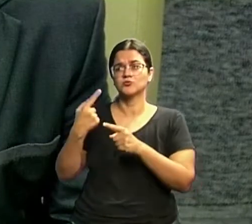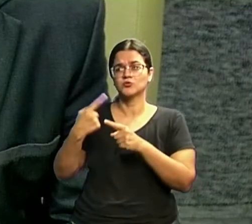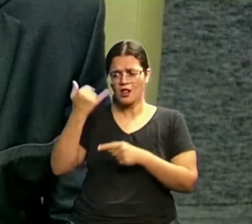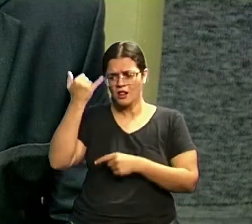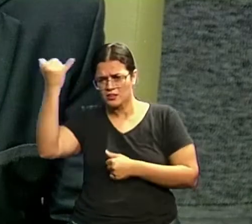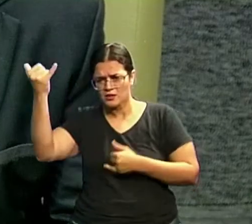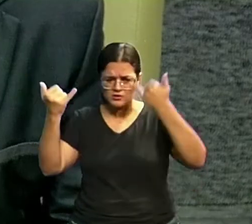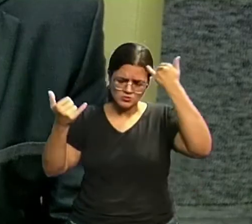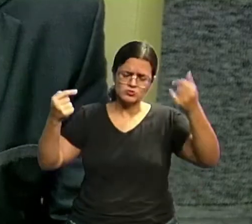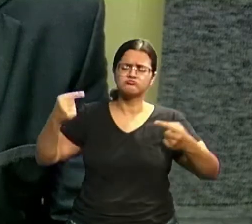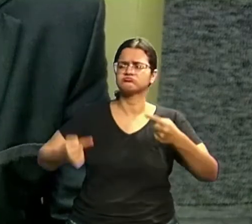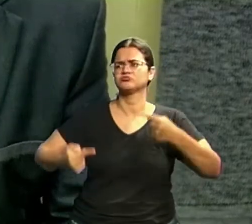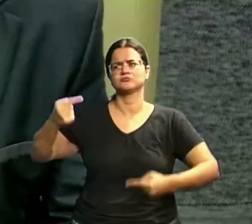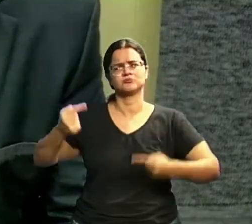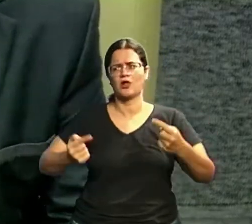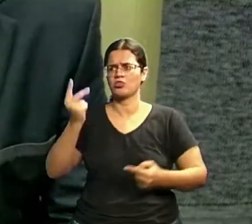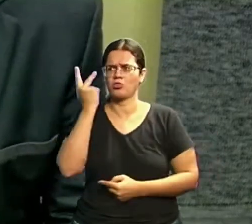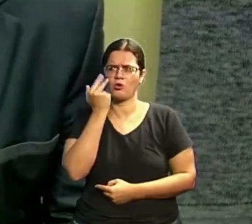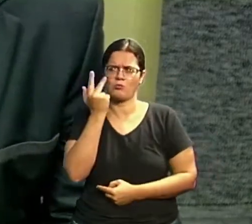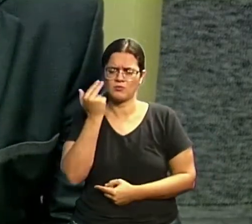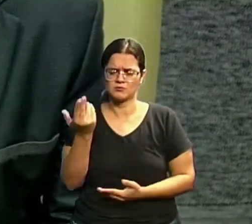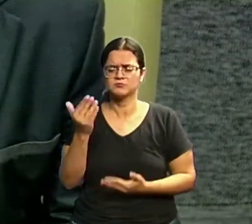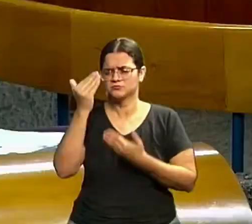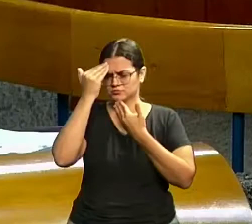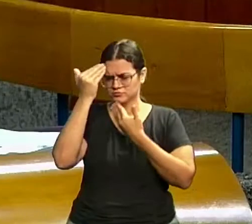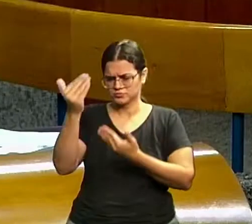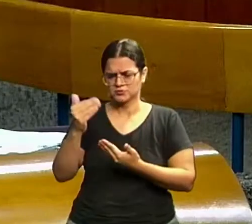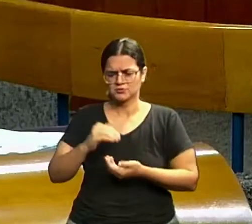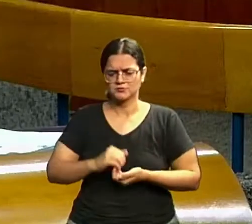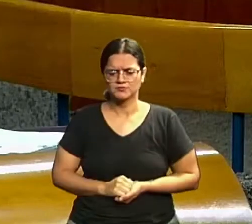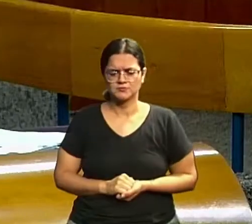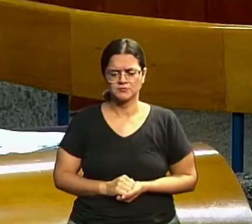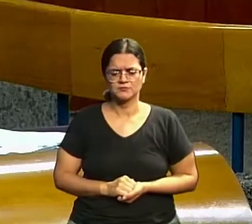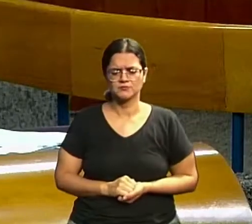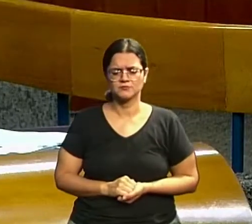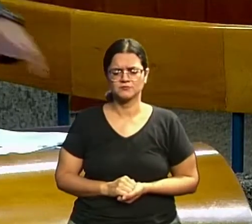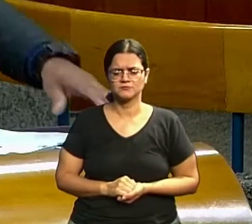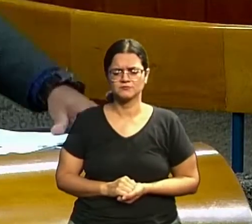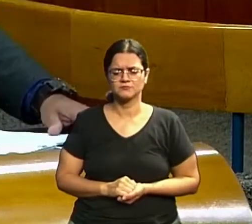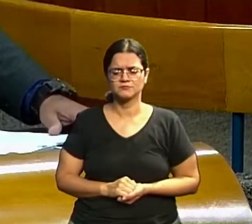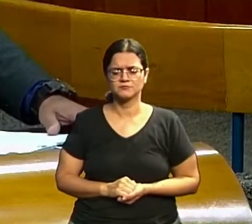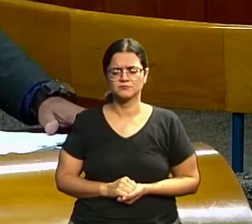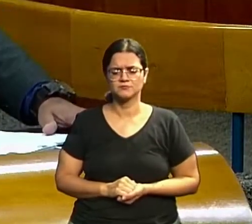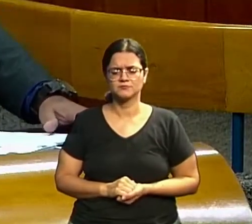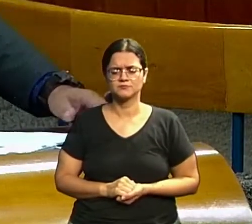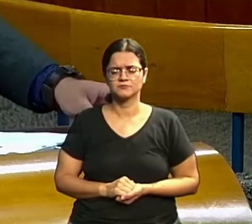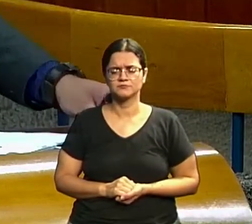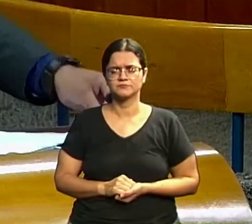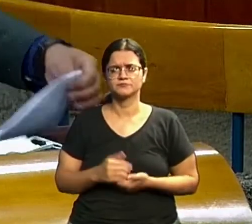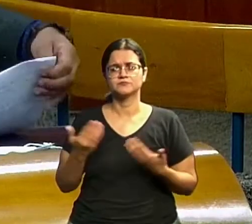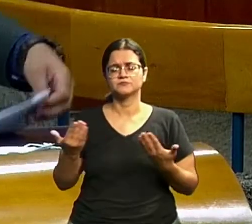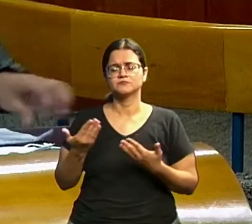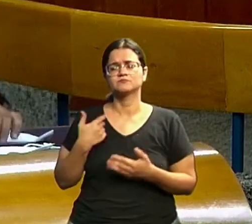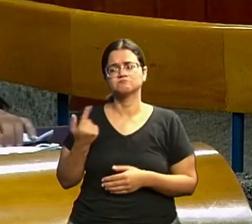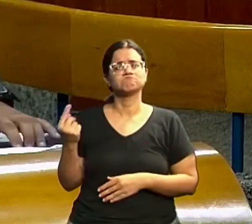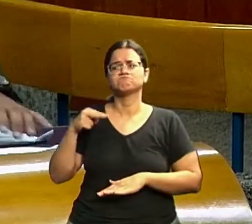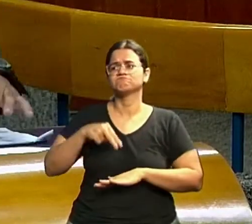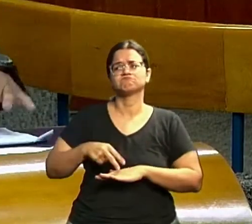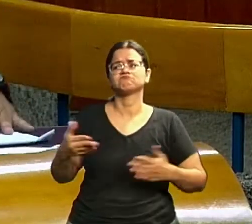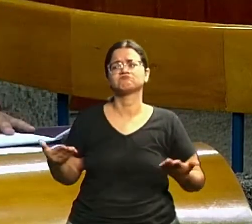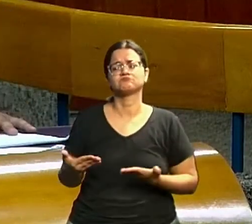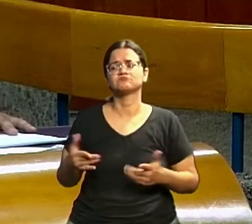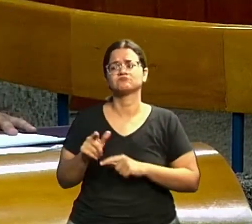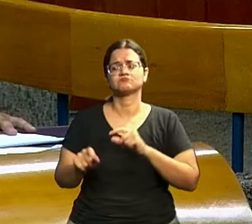ideias e discussões acontecem. Tá? Obrigado aí pela compreensão, vereador. O que me traz aqui,